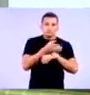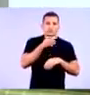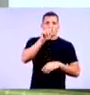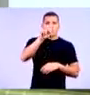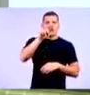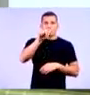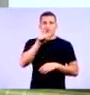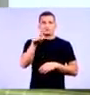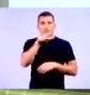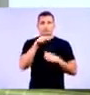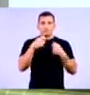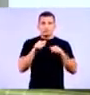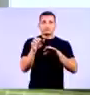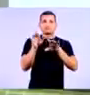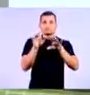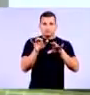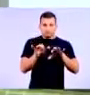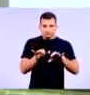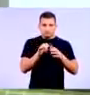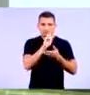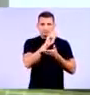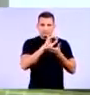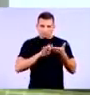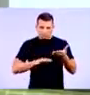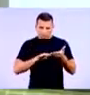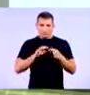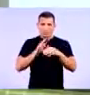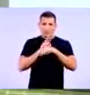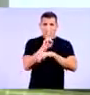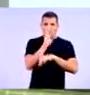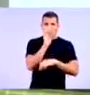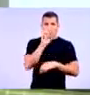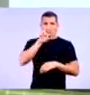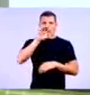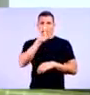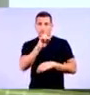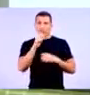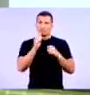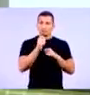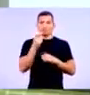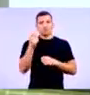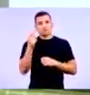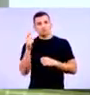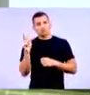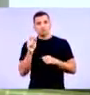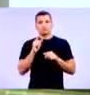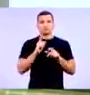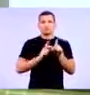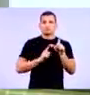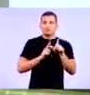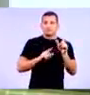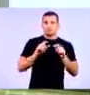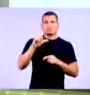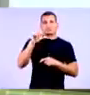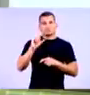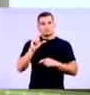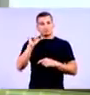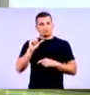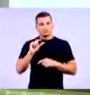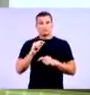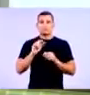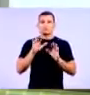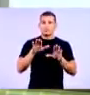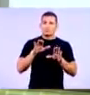Então, você vai redigir isso no arquivo do Word, de preferência. Você pode usar uma outra fonte, né, um software livre, mas vai